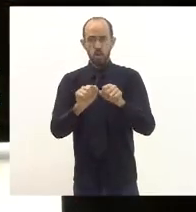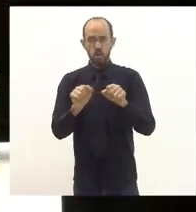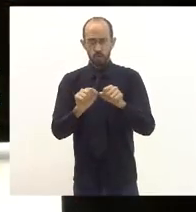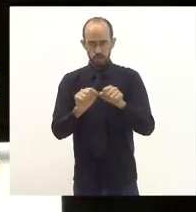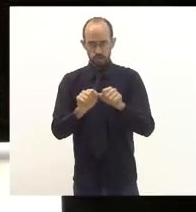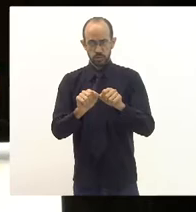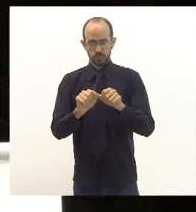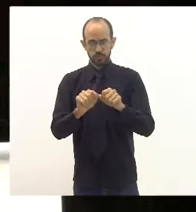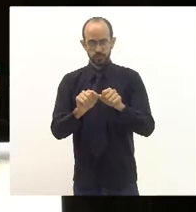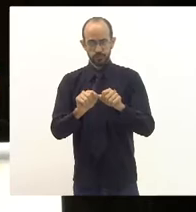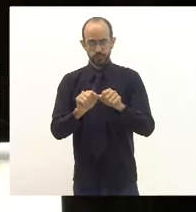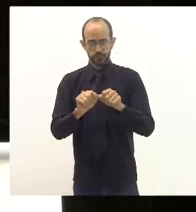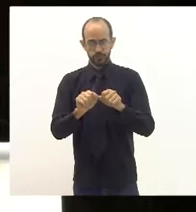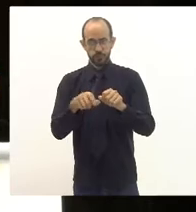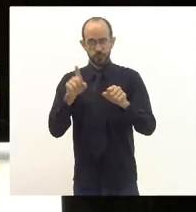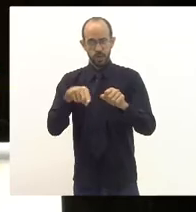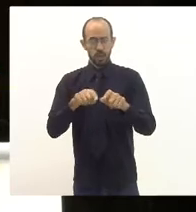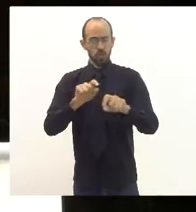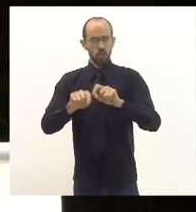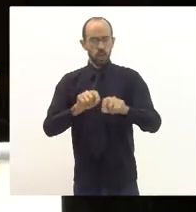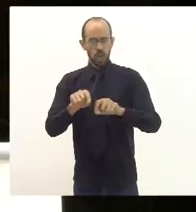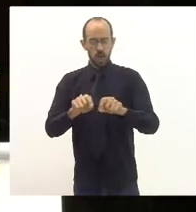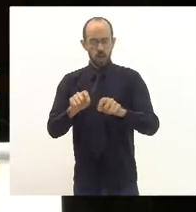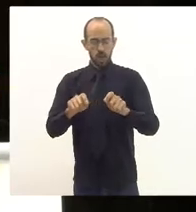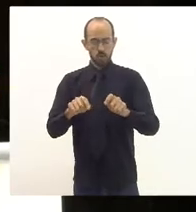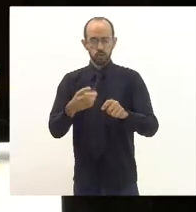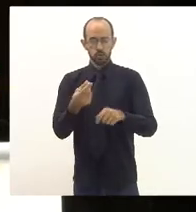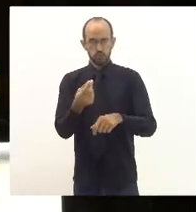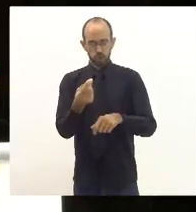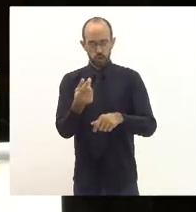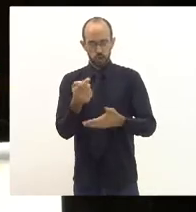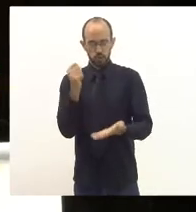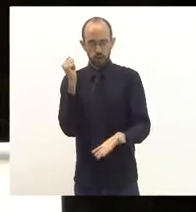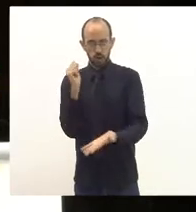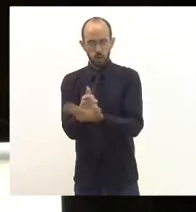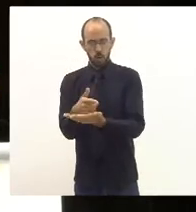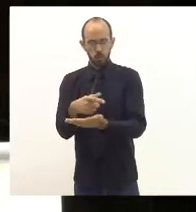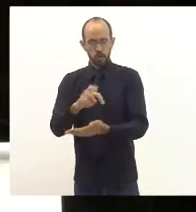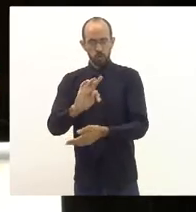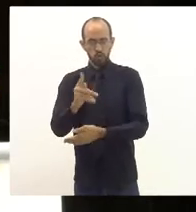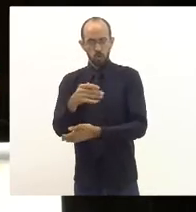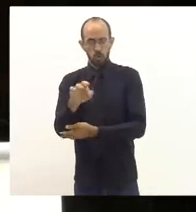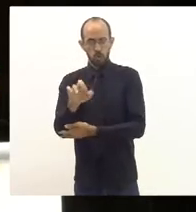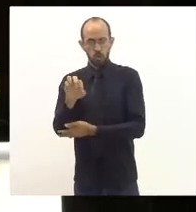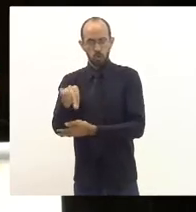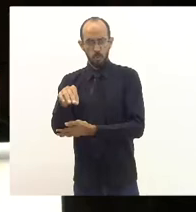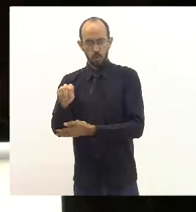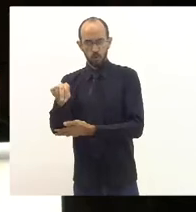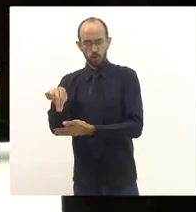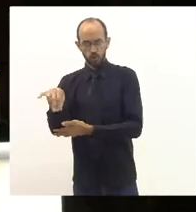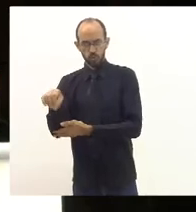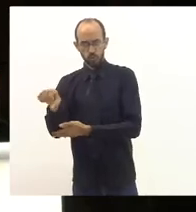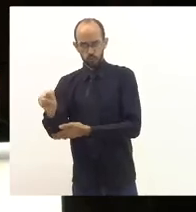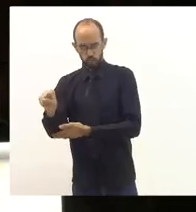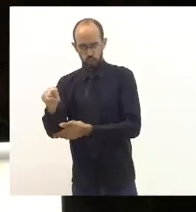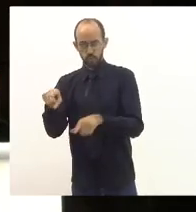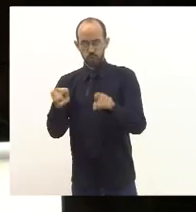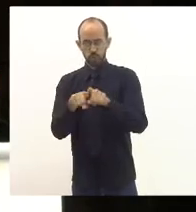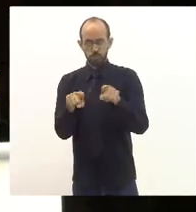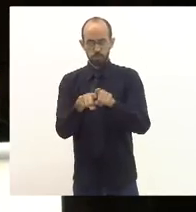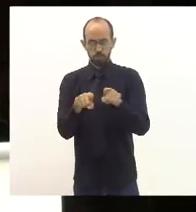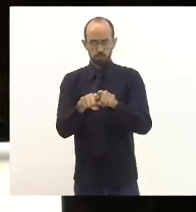dossiê, os recursos oriundos da compra de hormônios e os recursos que devem ser destinados para o